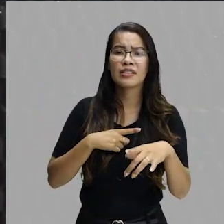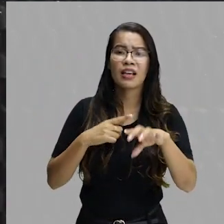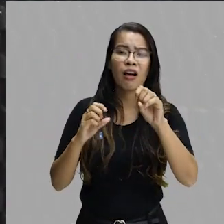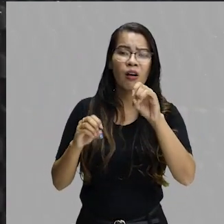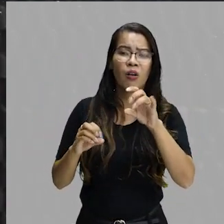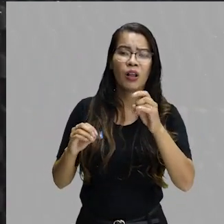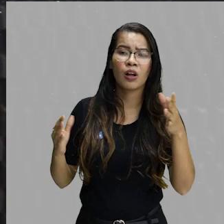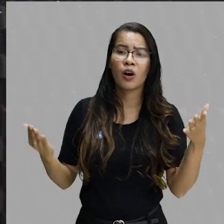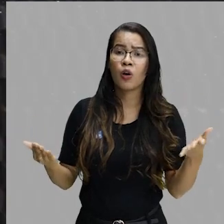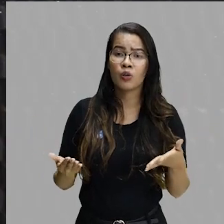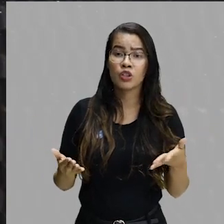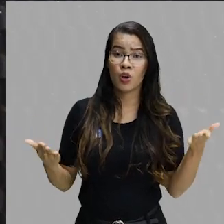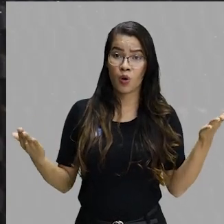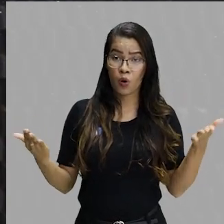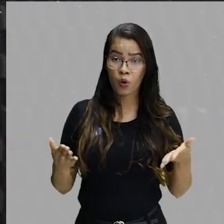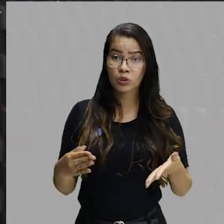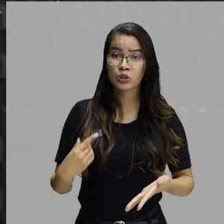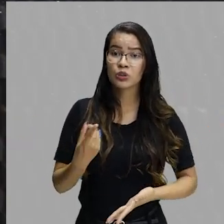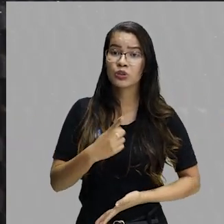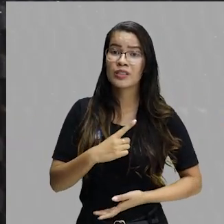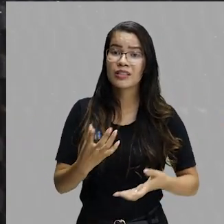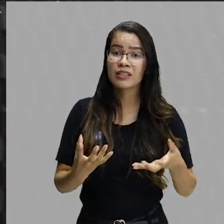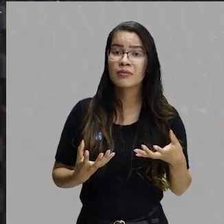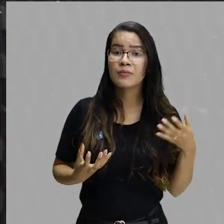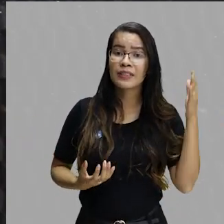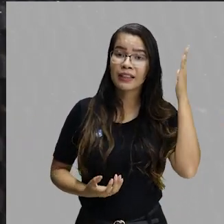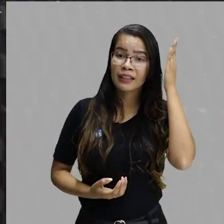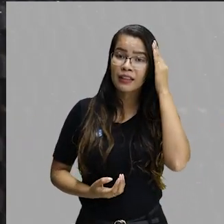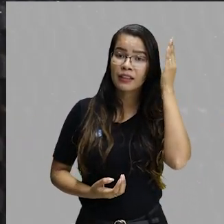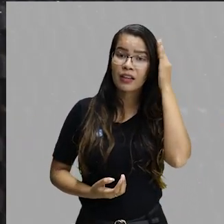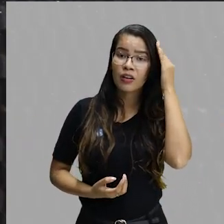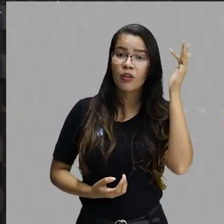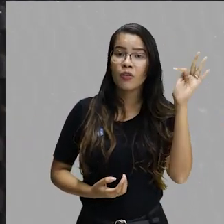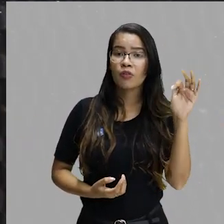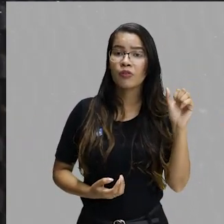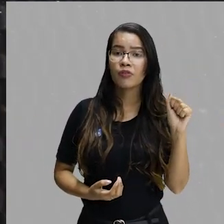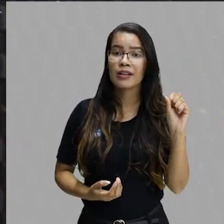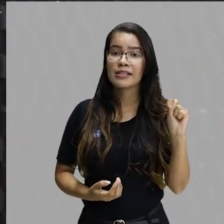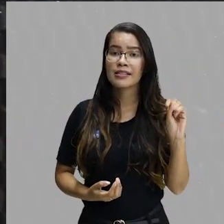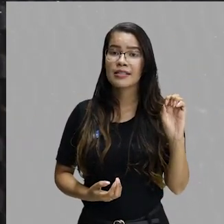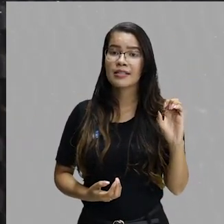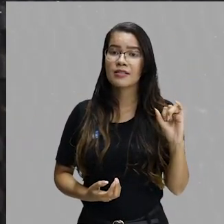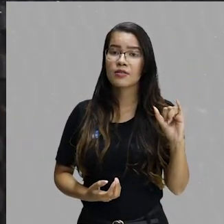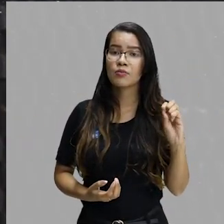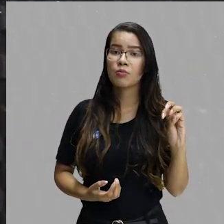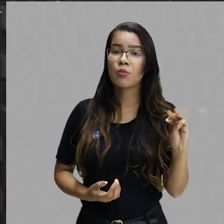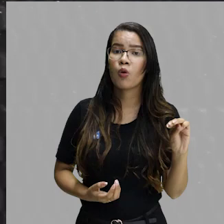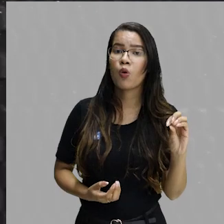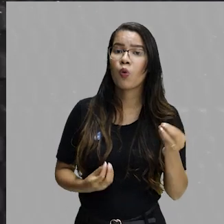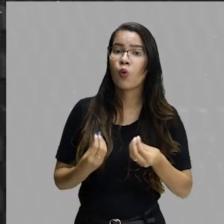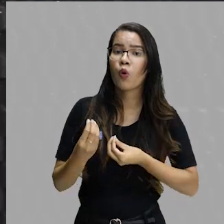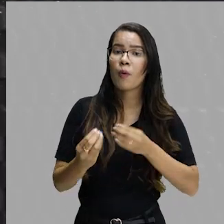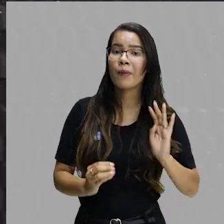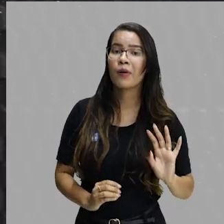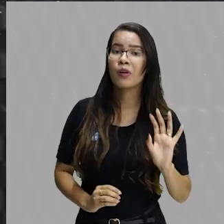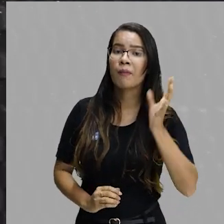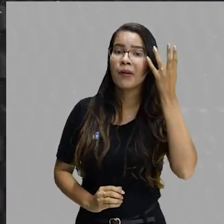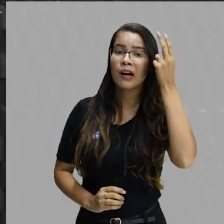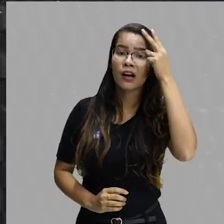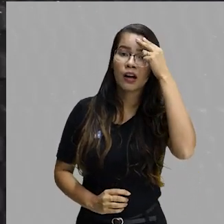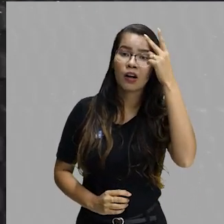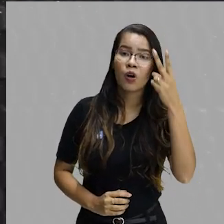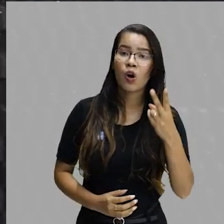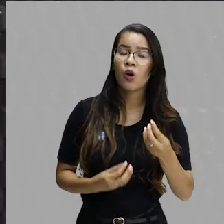discussão é entender o fascismo como fenômeno histórico, compreender como é que essas lideranças, historicamente